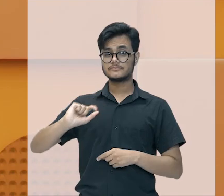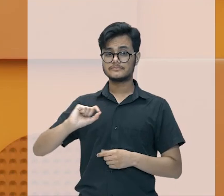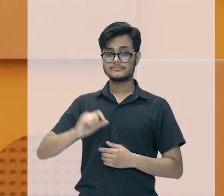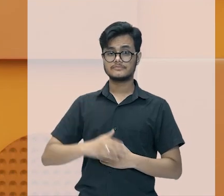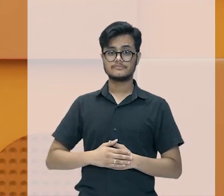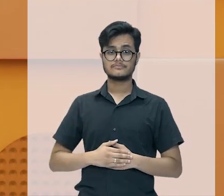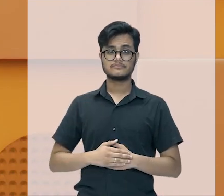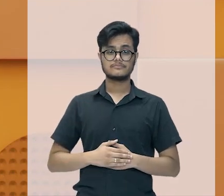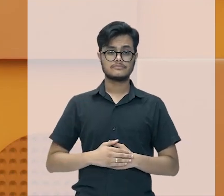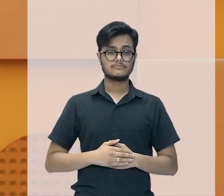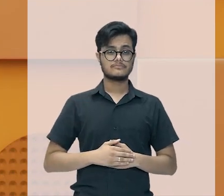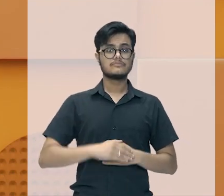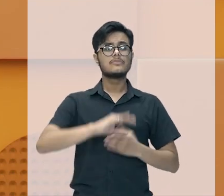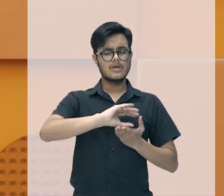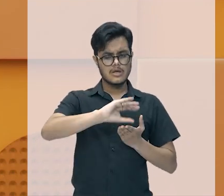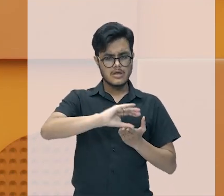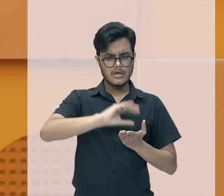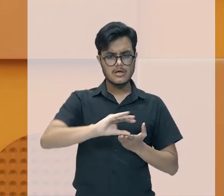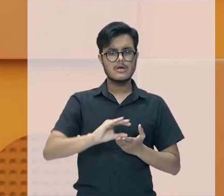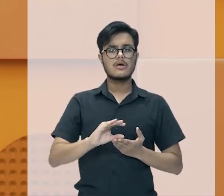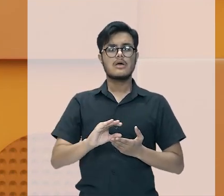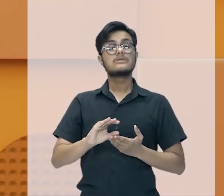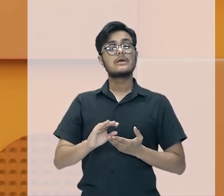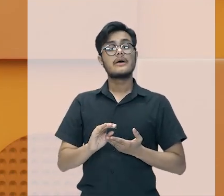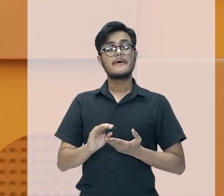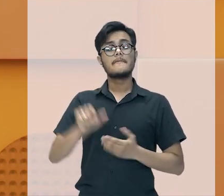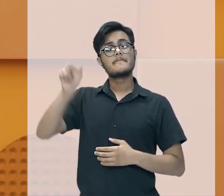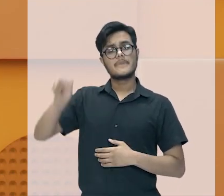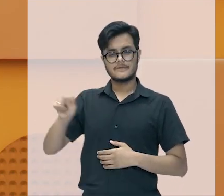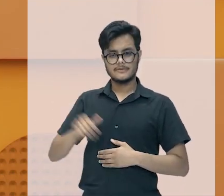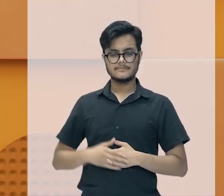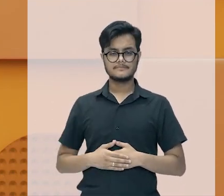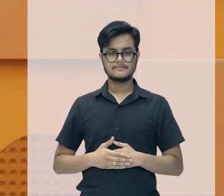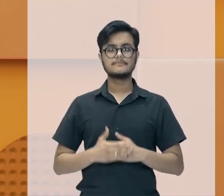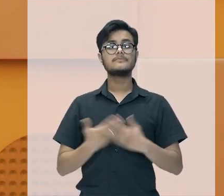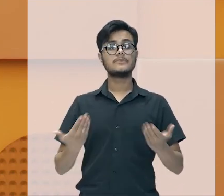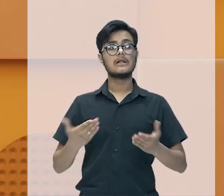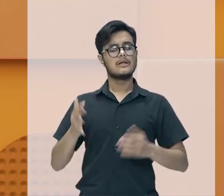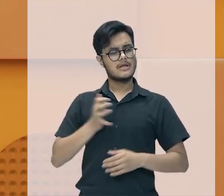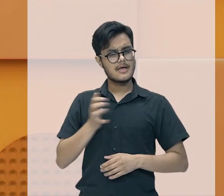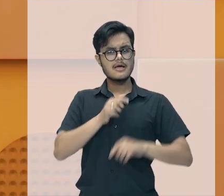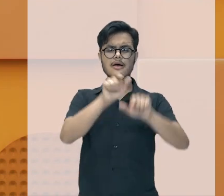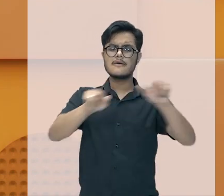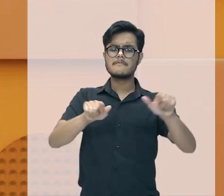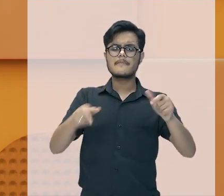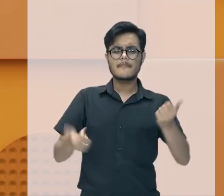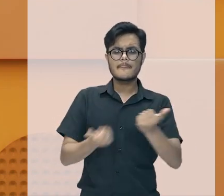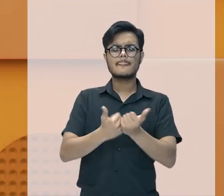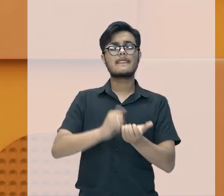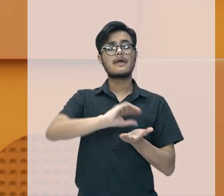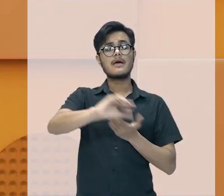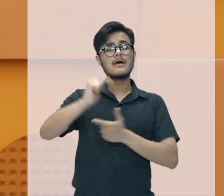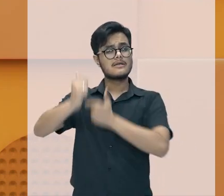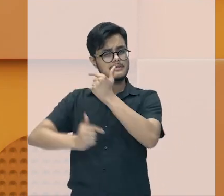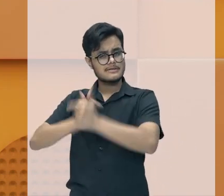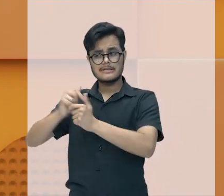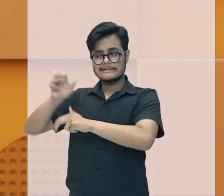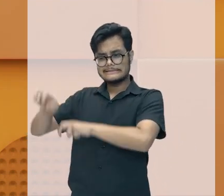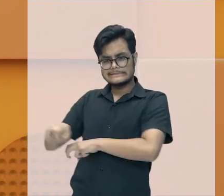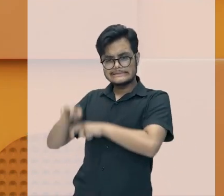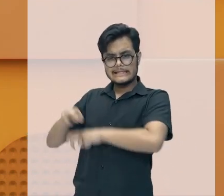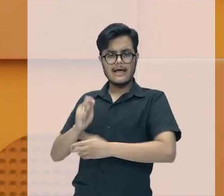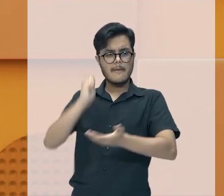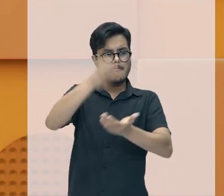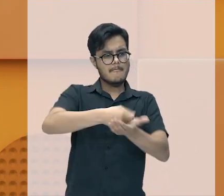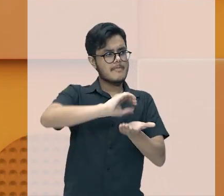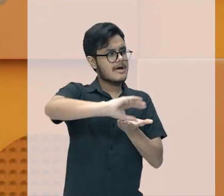de recursos provenientes do seu suzerano. A nobreza e o clero eram sustentados pelos camponeses, pelos servos.